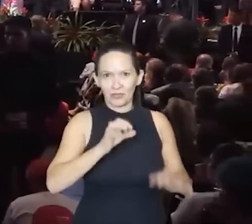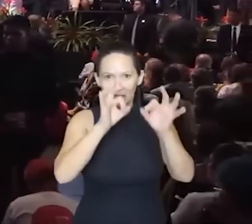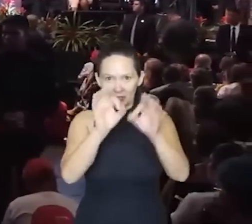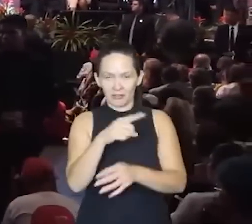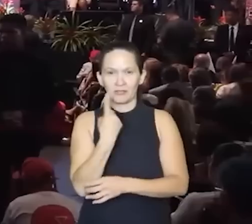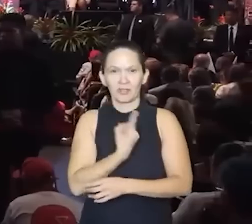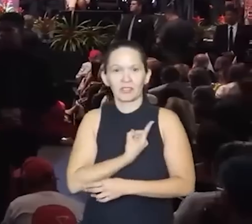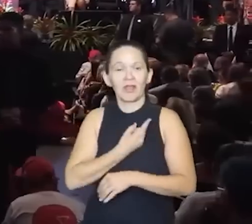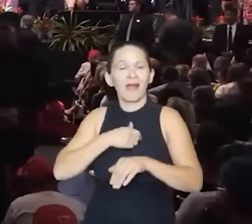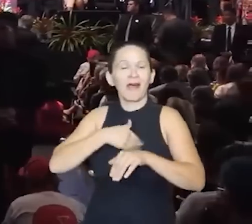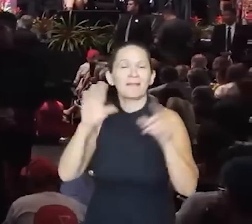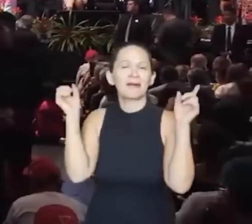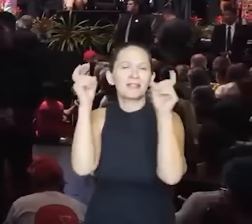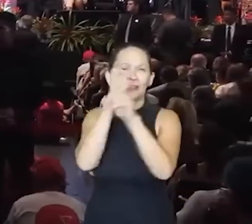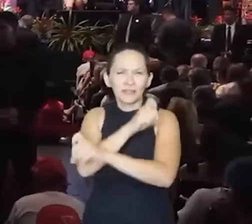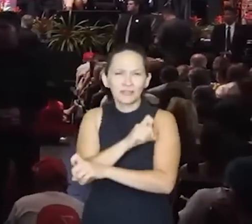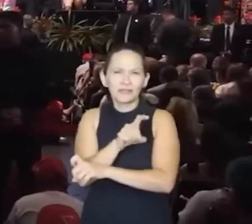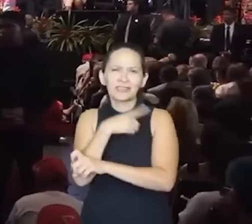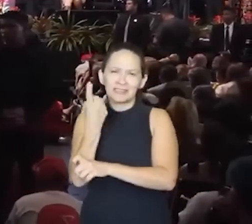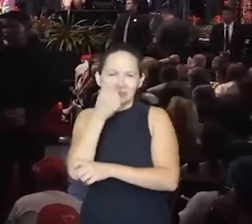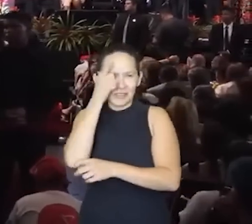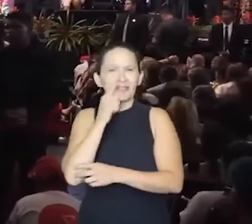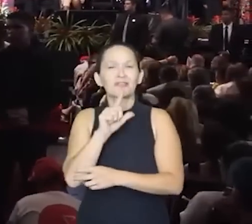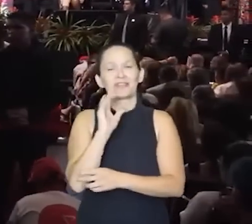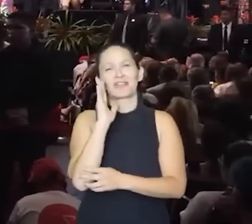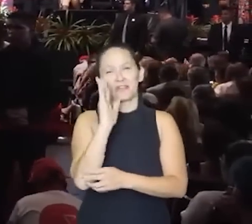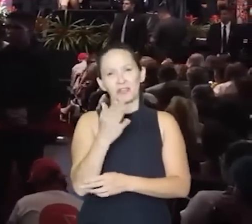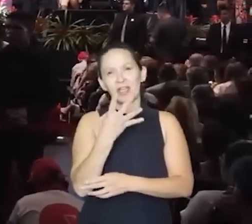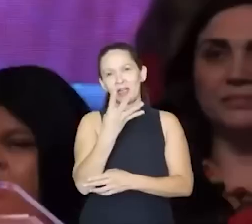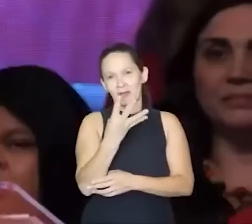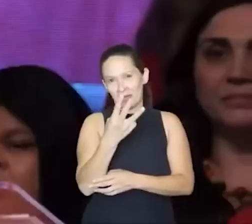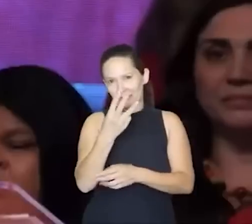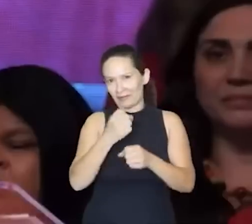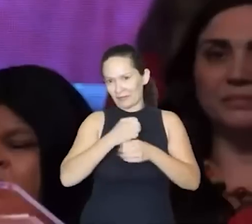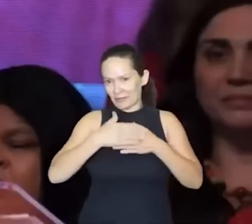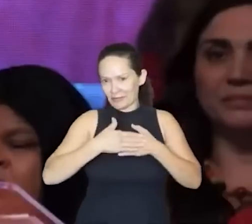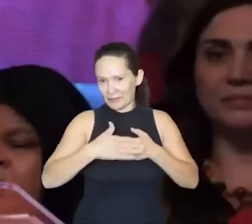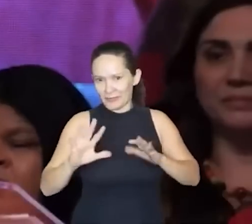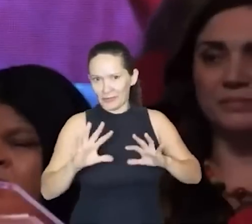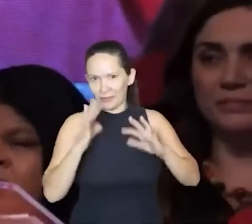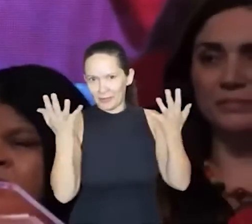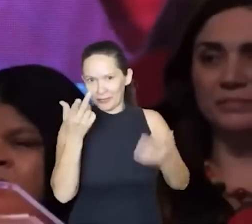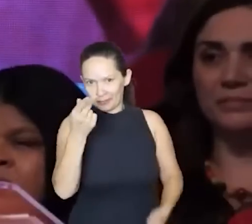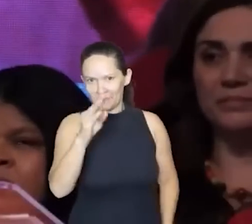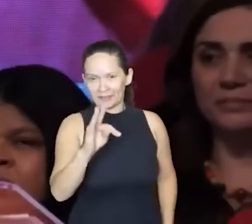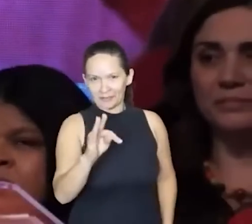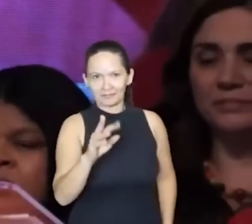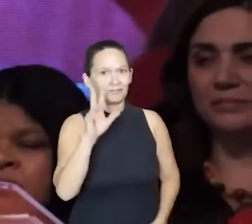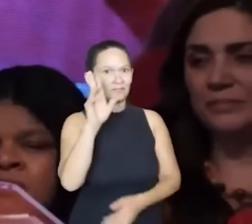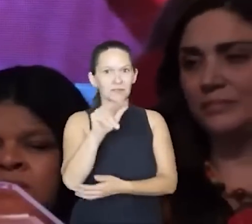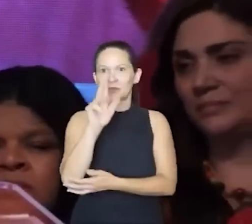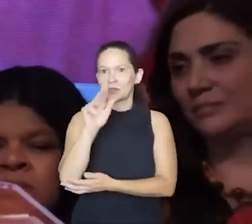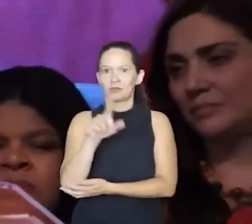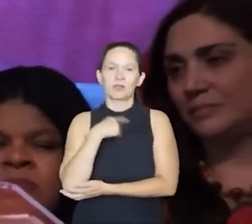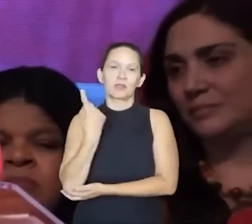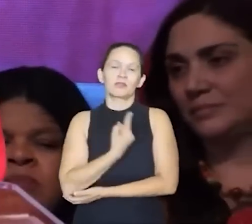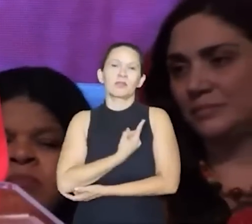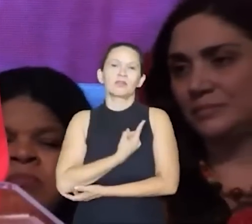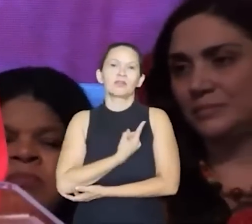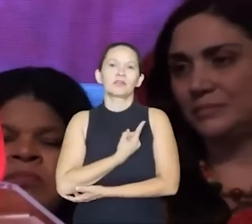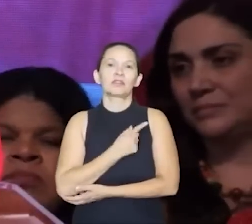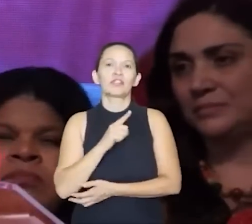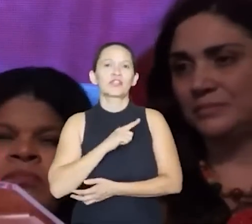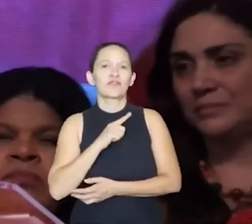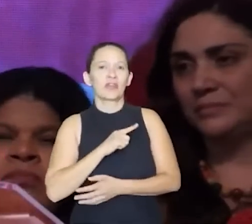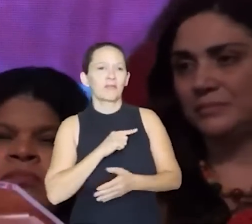mais difícil que enfrentamos nesses 43 anos. Nunca tantos recursos imorais